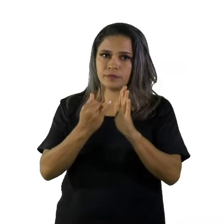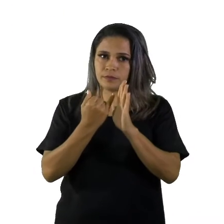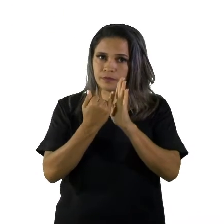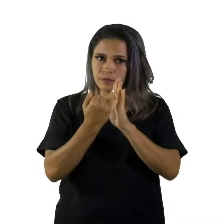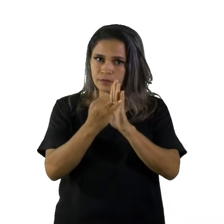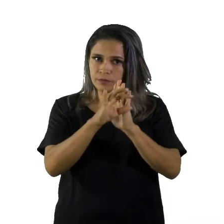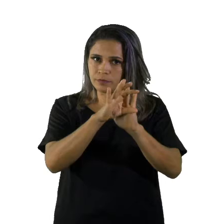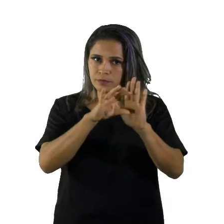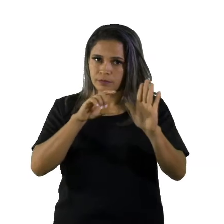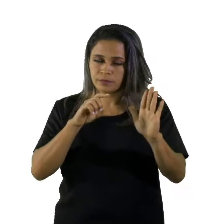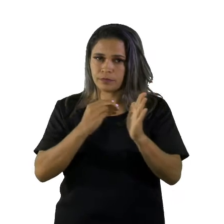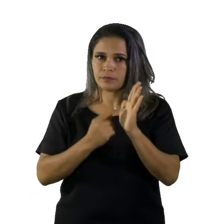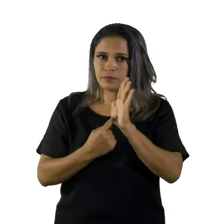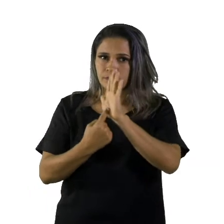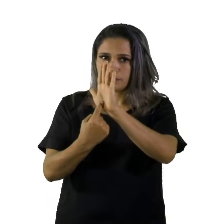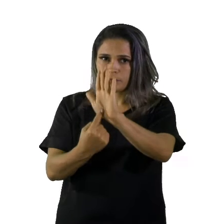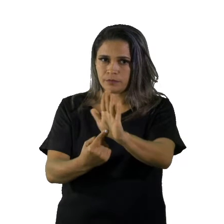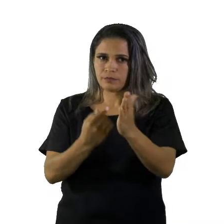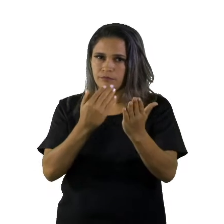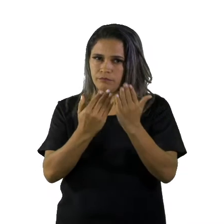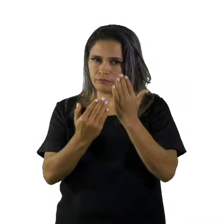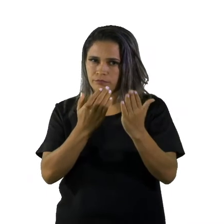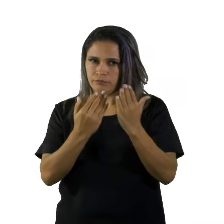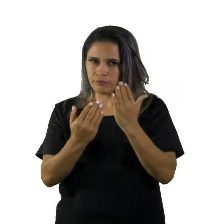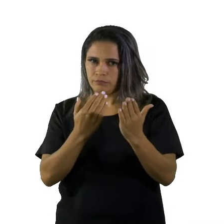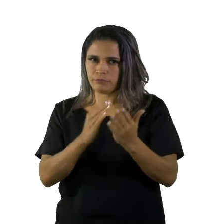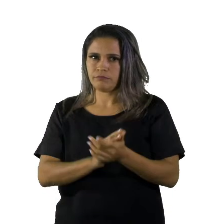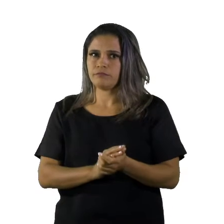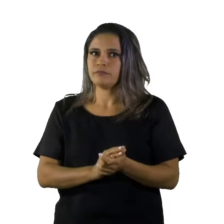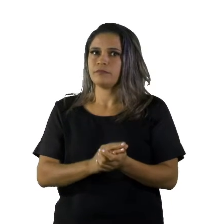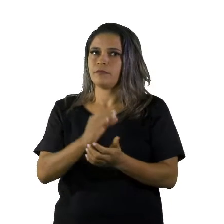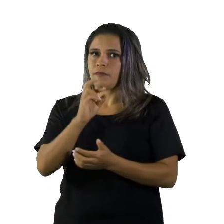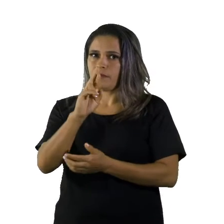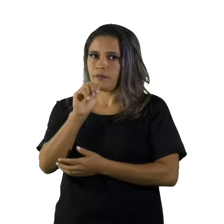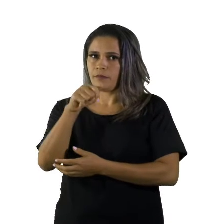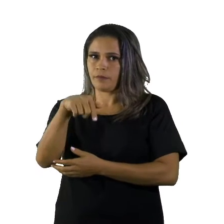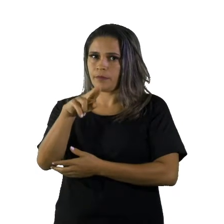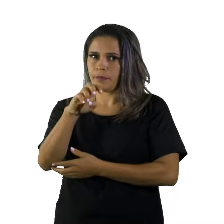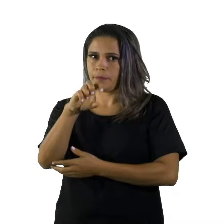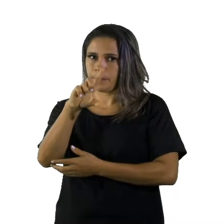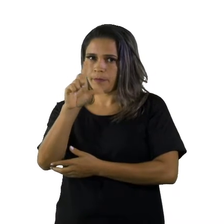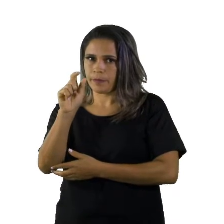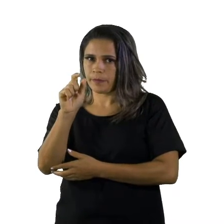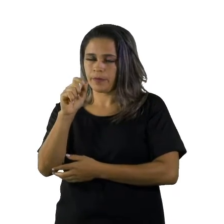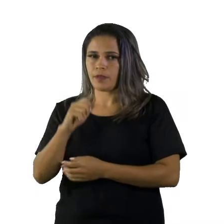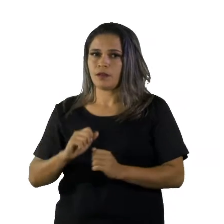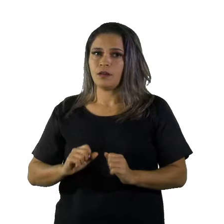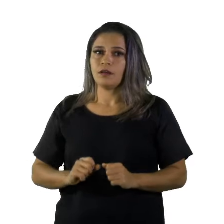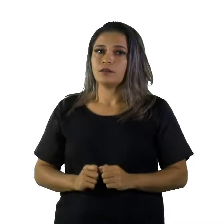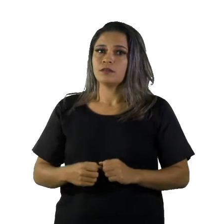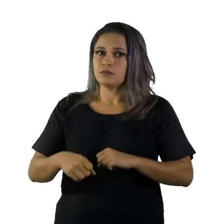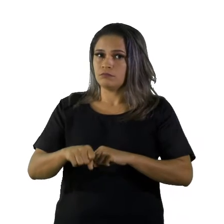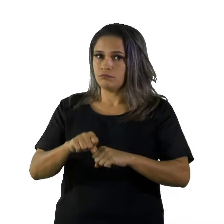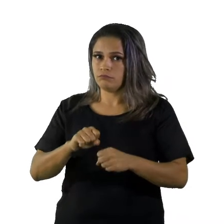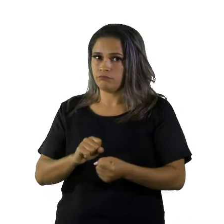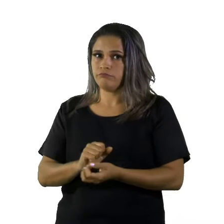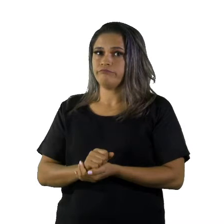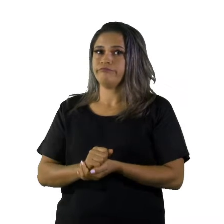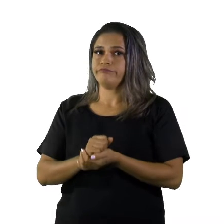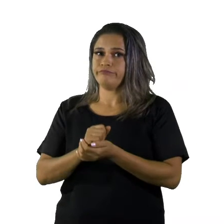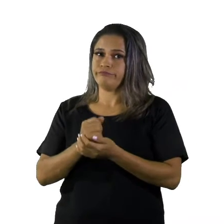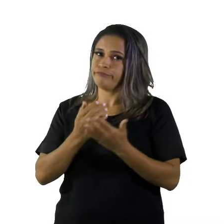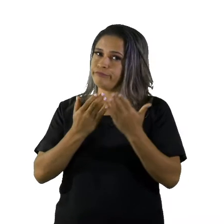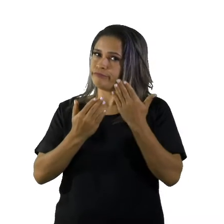apresentação. Entrevistamos a psicóloga da clínica Raquel, que tem formação em arte-terapia e é especialista